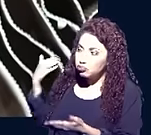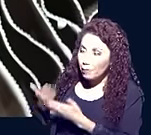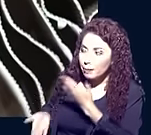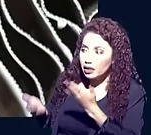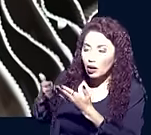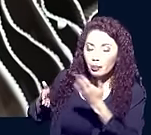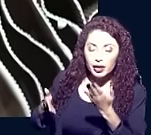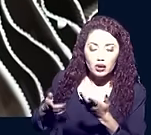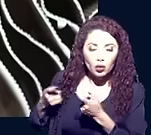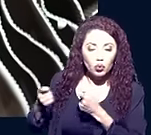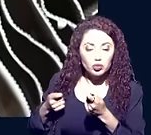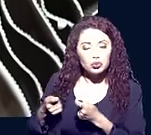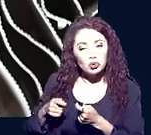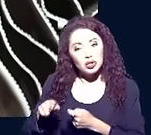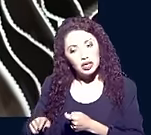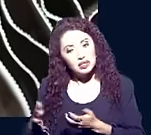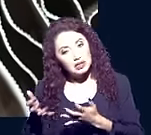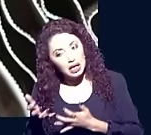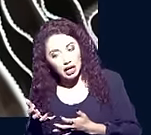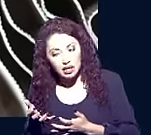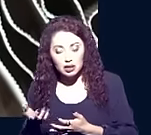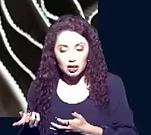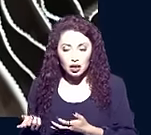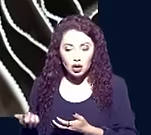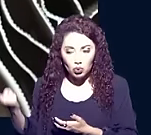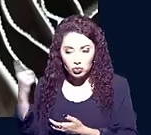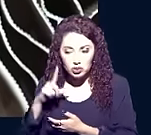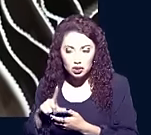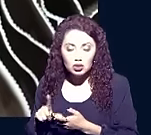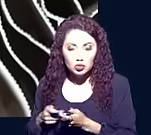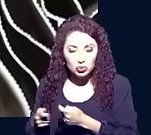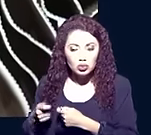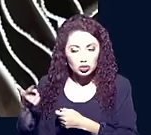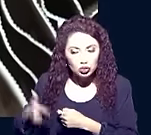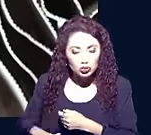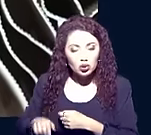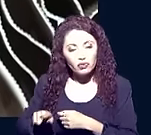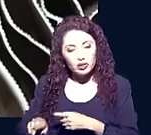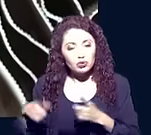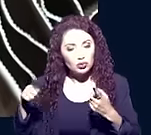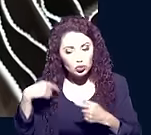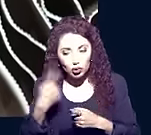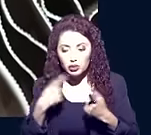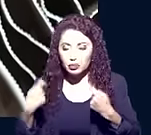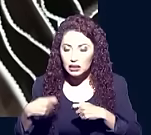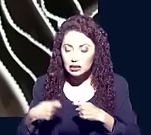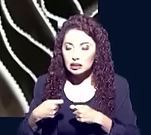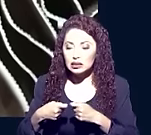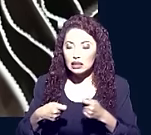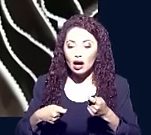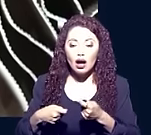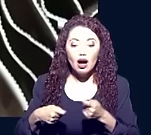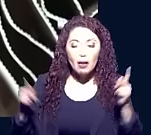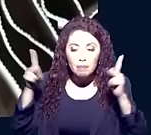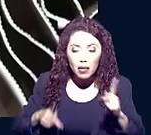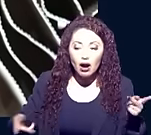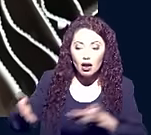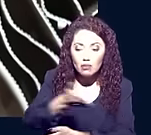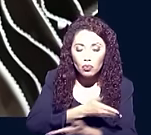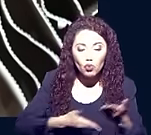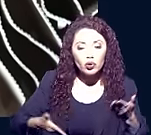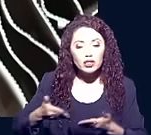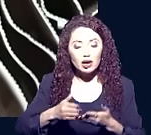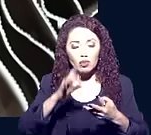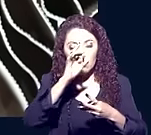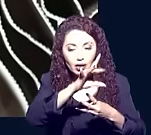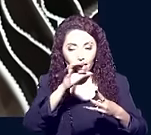é salutar sempre observando que nós precisamos ter Harmonia com o poder judiciário Harmonia com o poder executivo Cada um tem